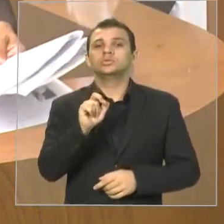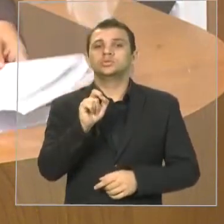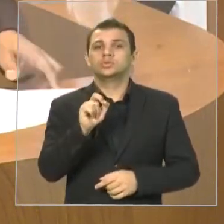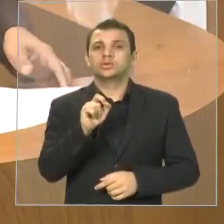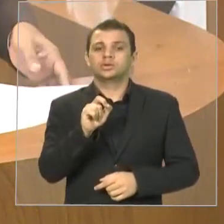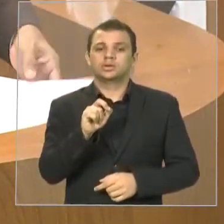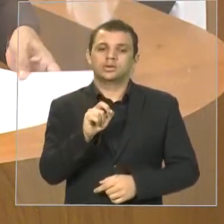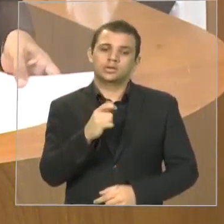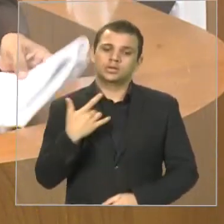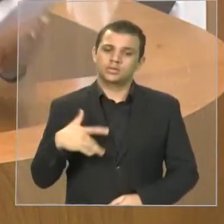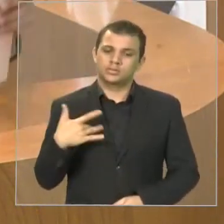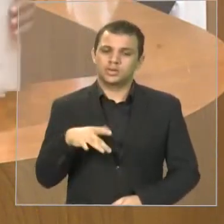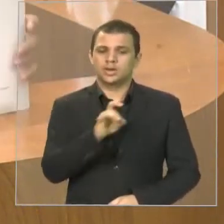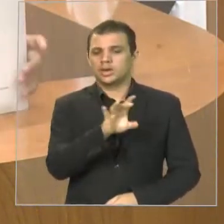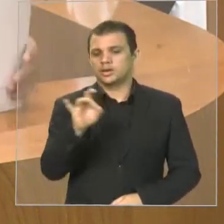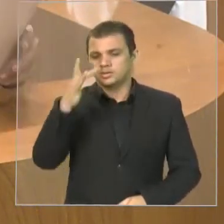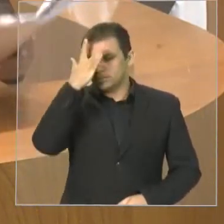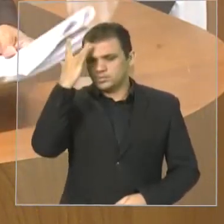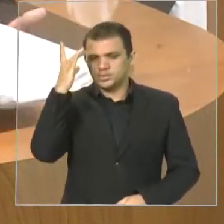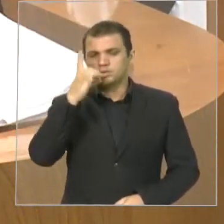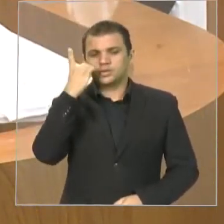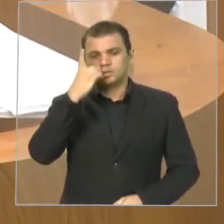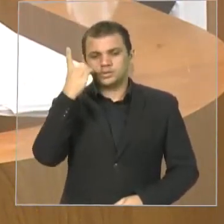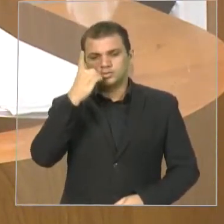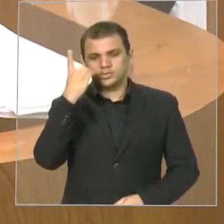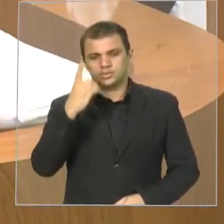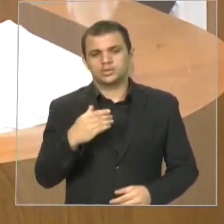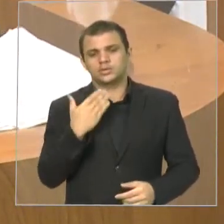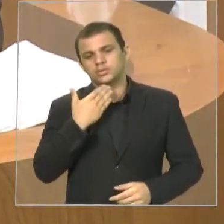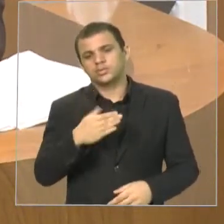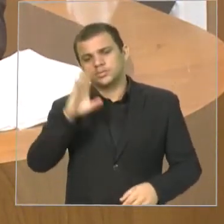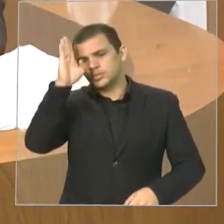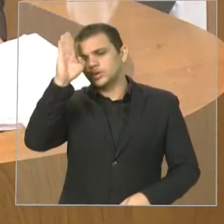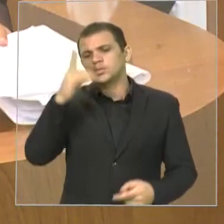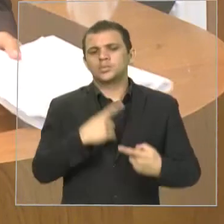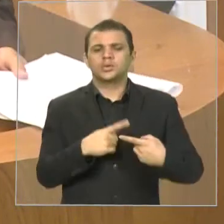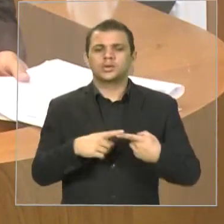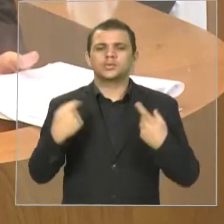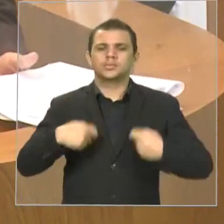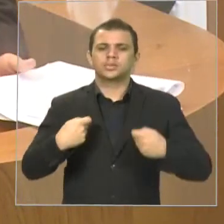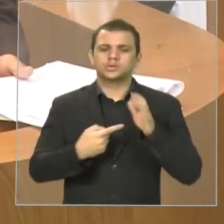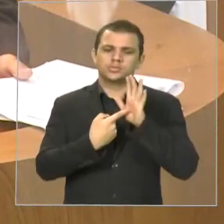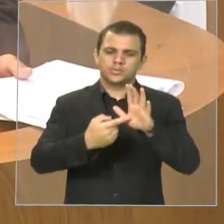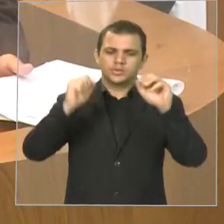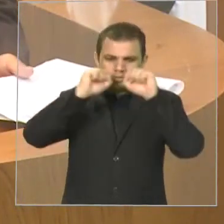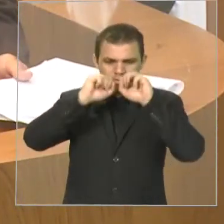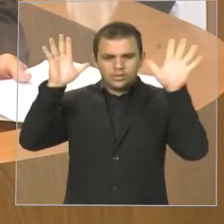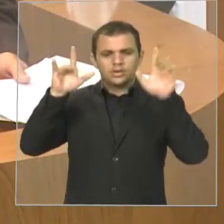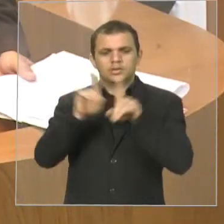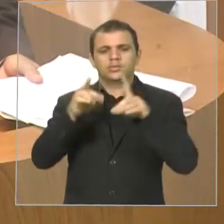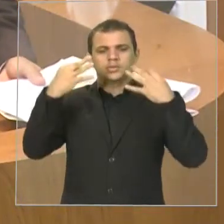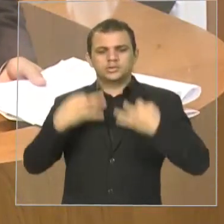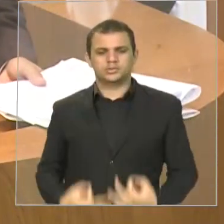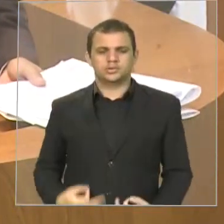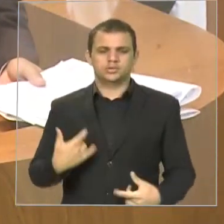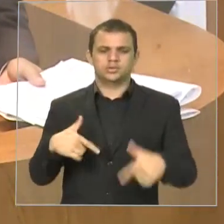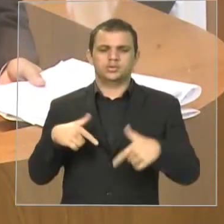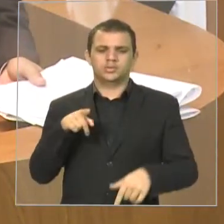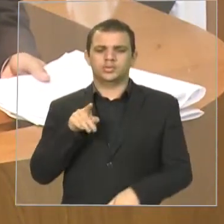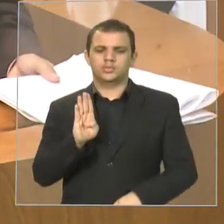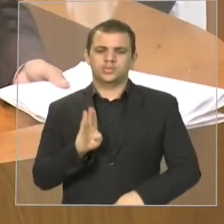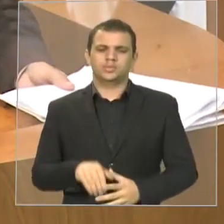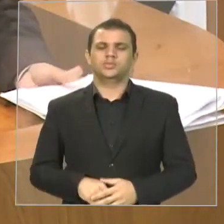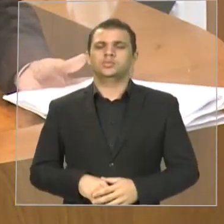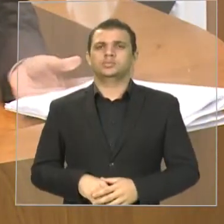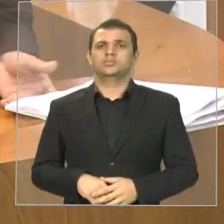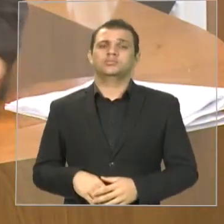dos deputados que são da base, principalmente em nome da transparência e da moralidade no serviço público.